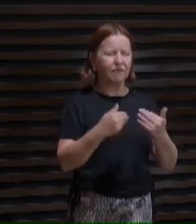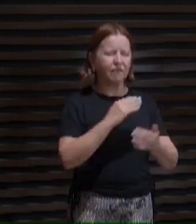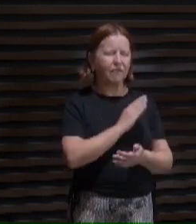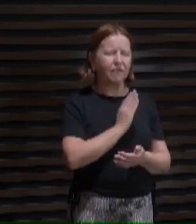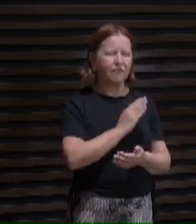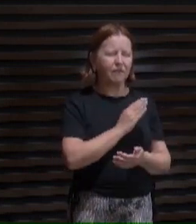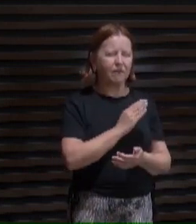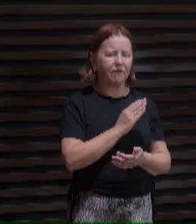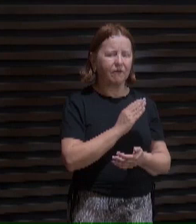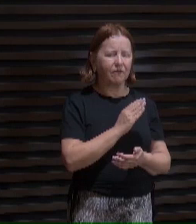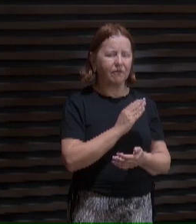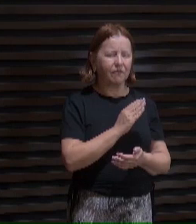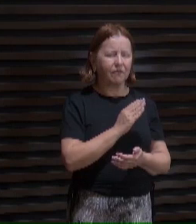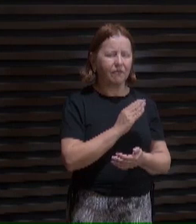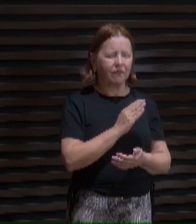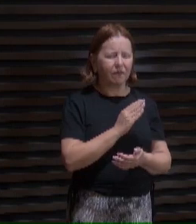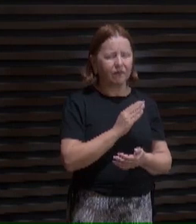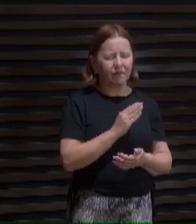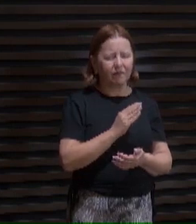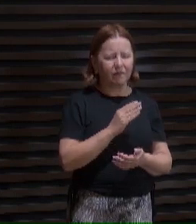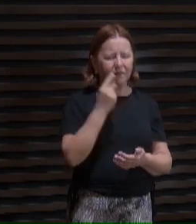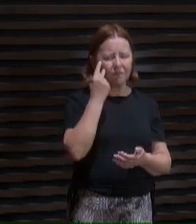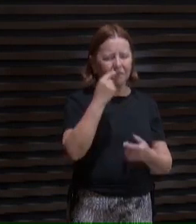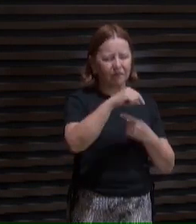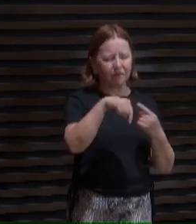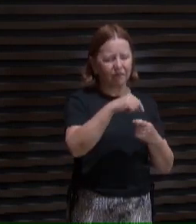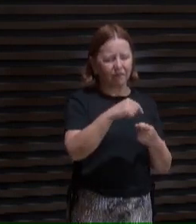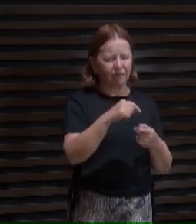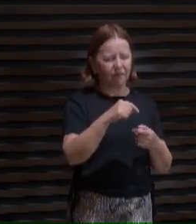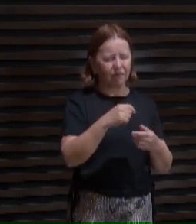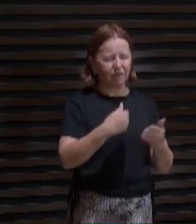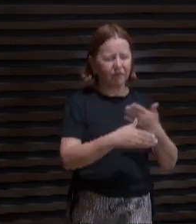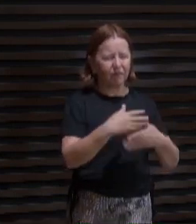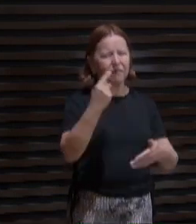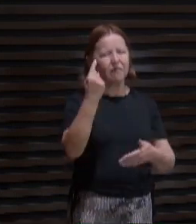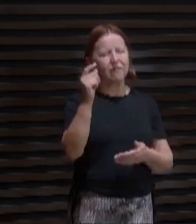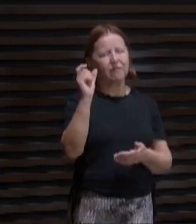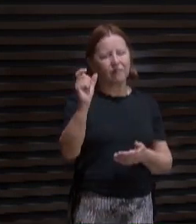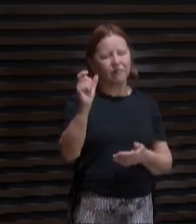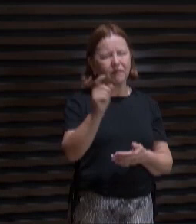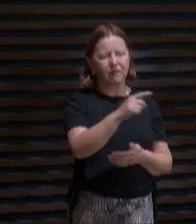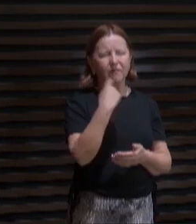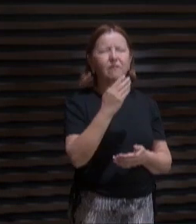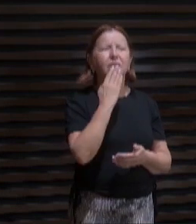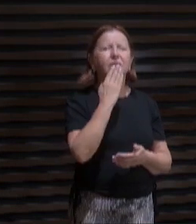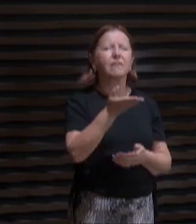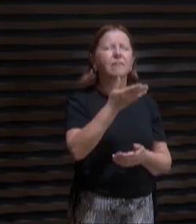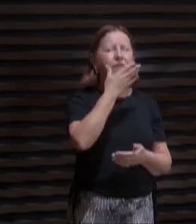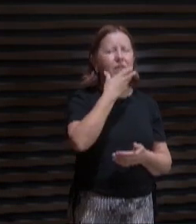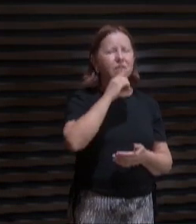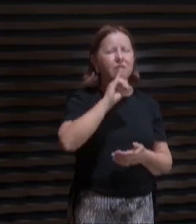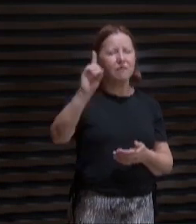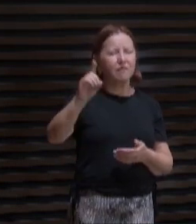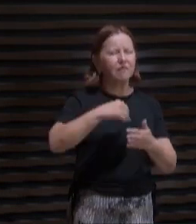sensível à santificação por tua palavra. Nós te pedimos, Pai,